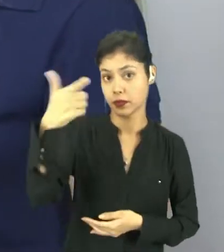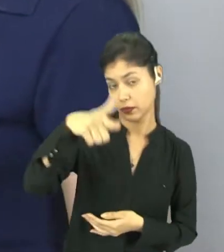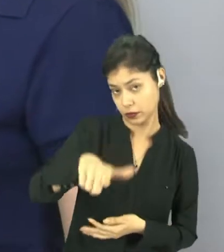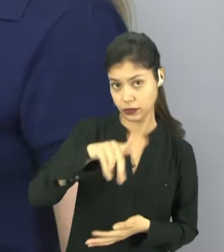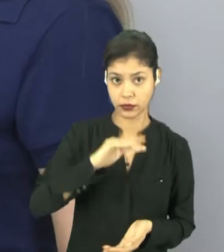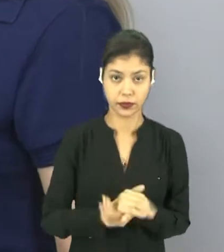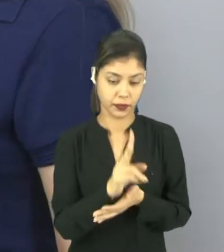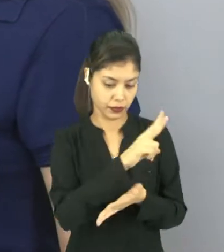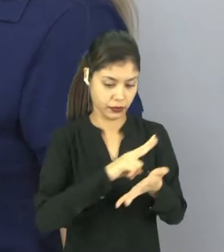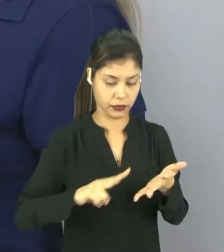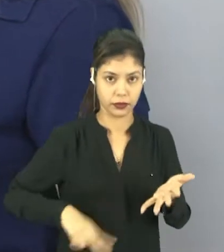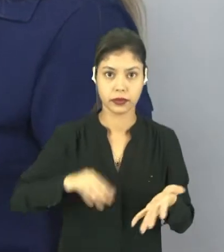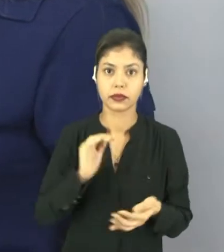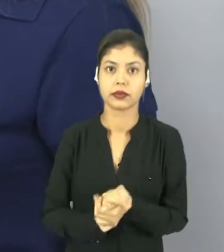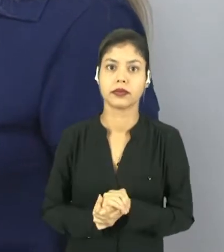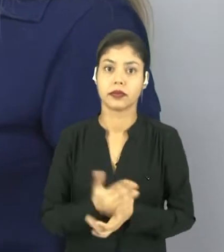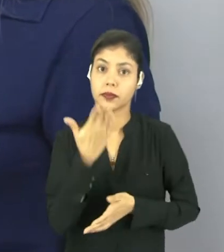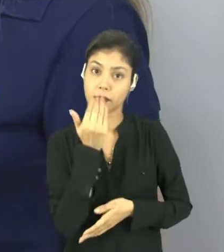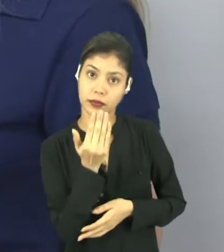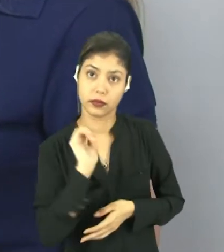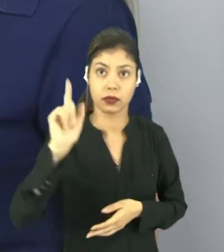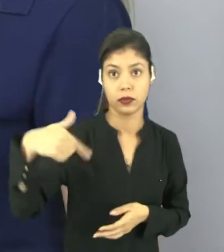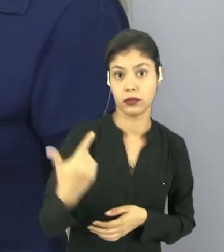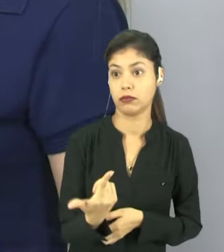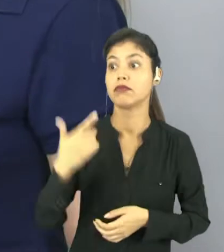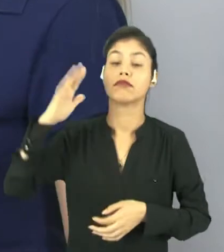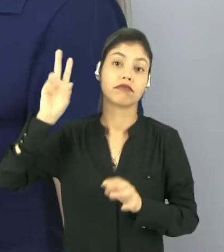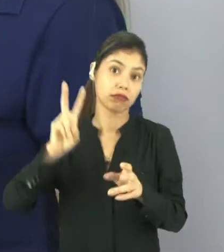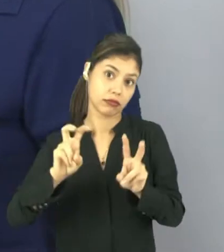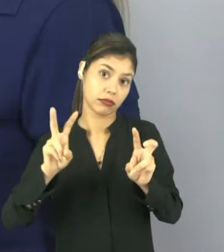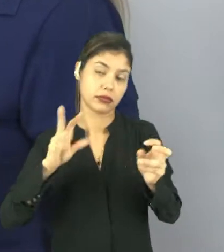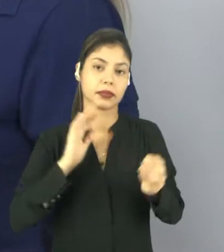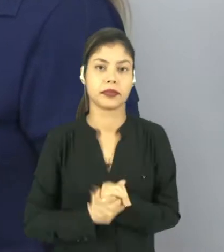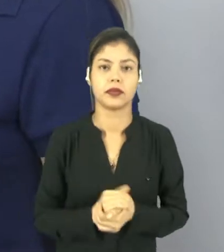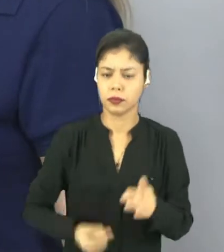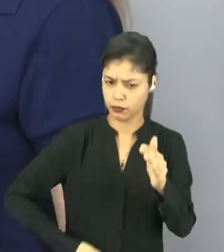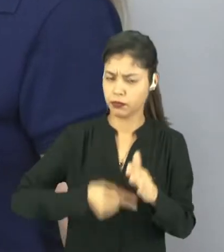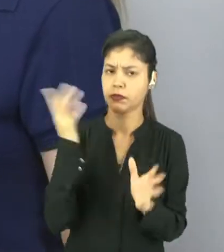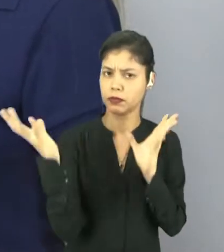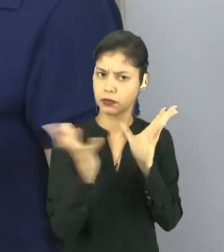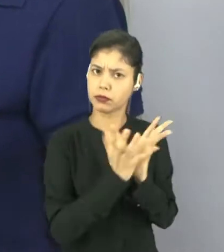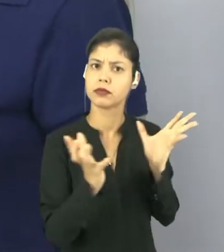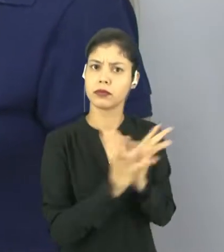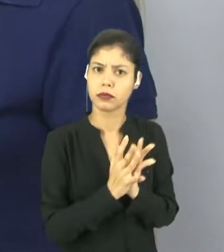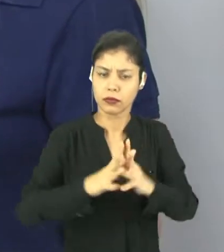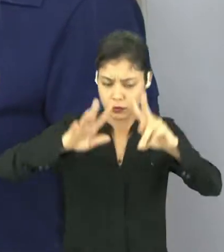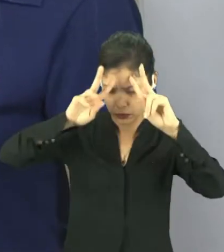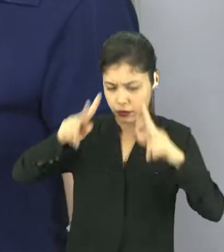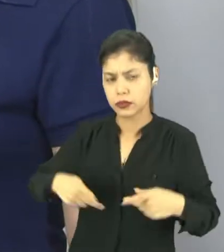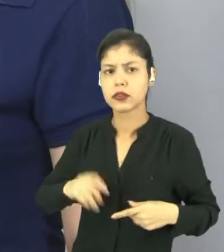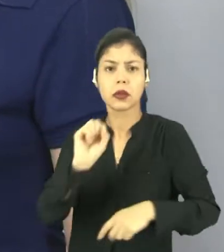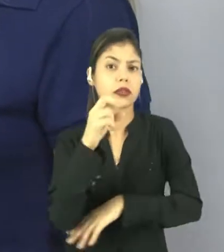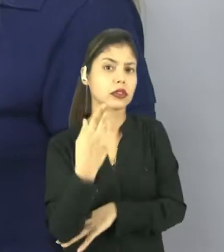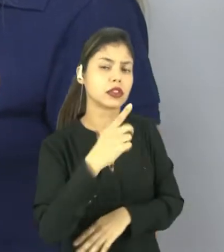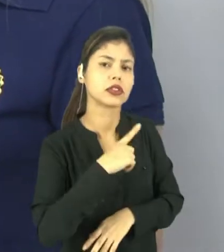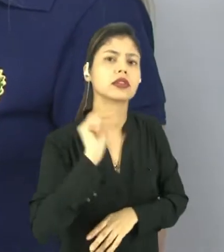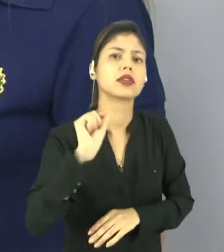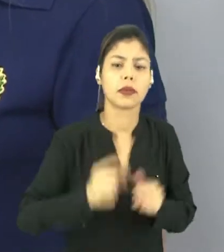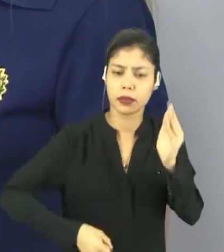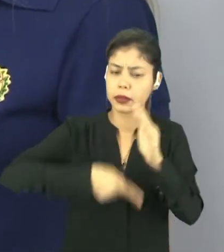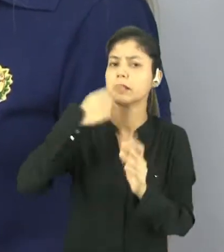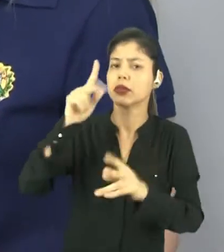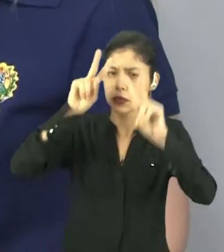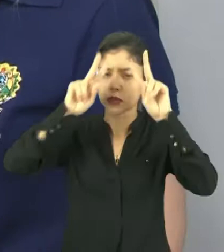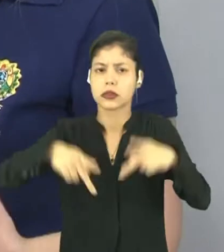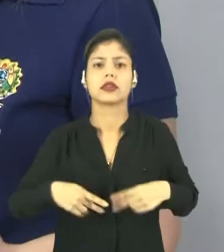Novamente, a leitura. Alimentação em outros tempos. Os primeiros grupos de humanos, ou seja, aqueles primeiros